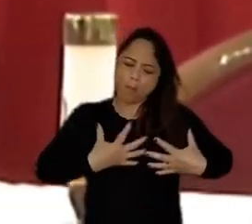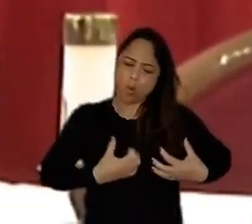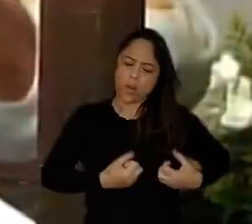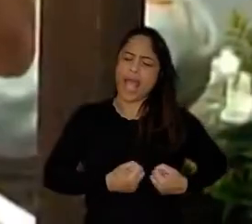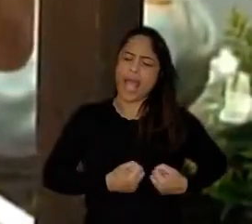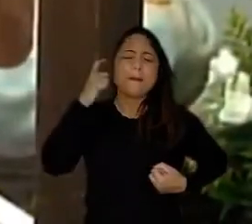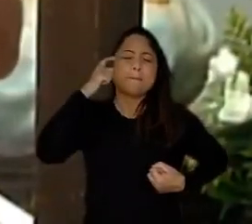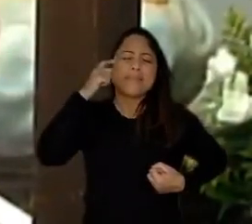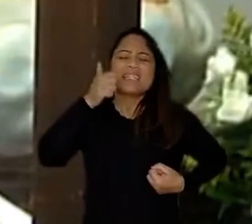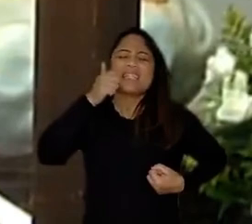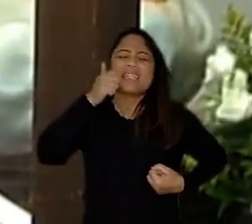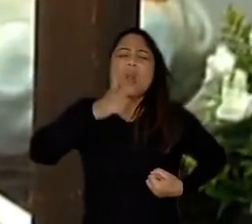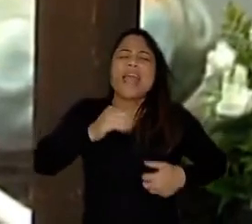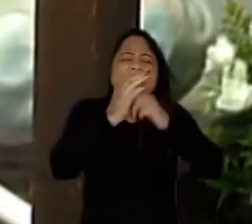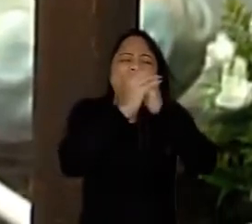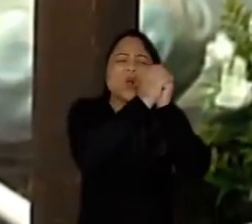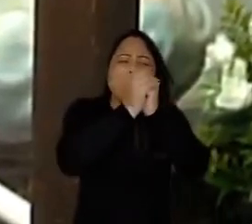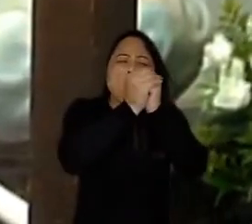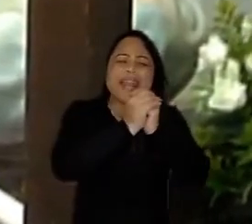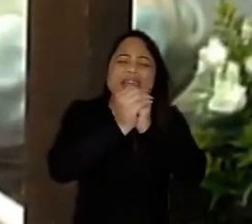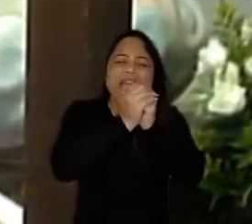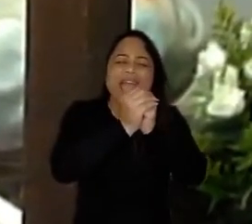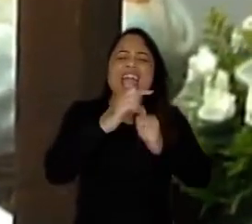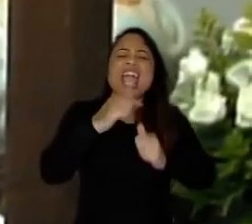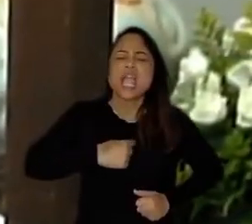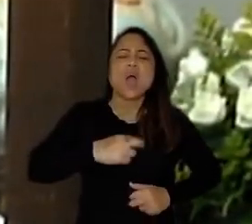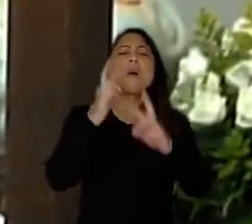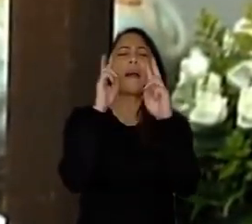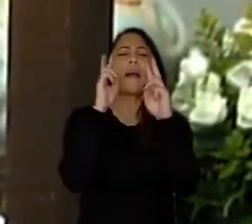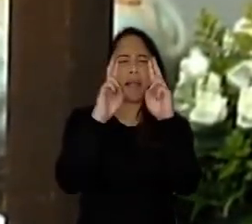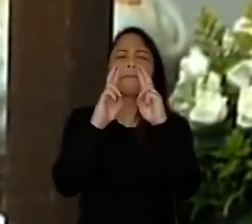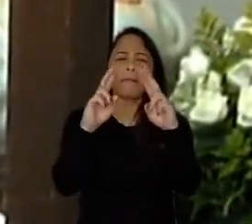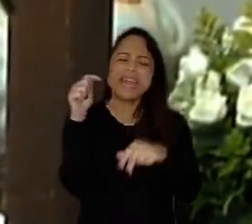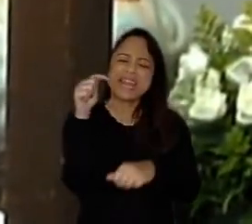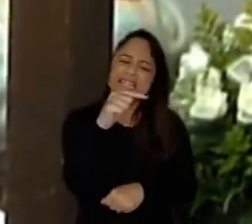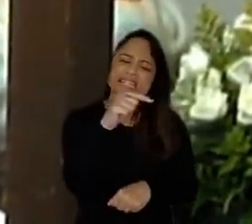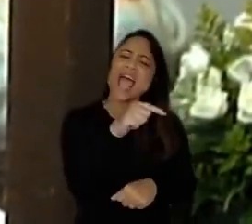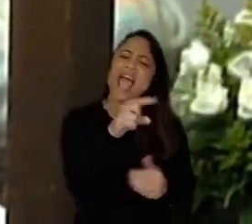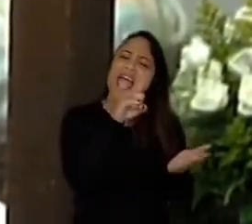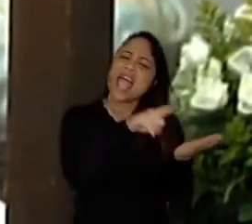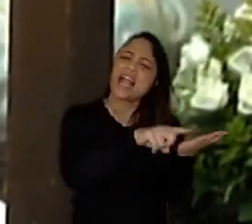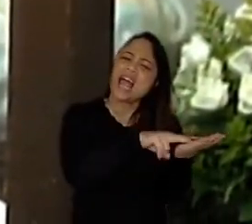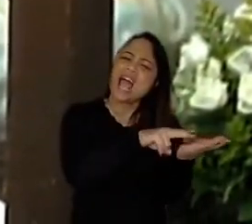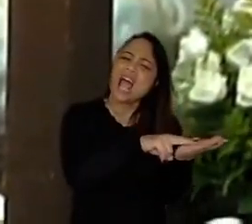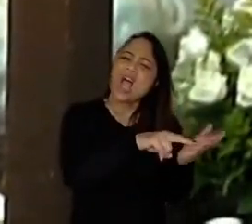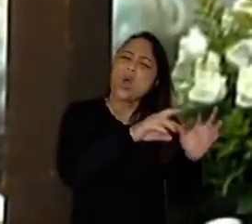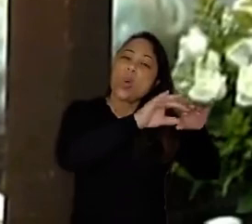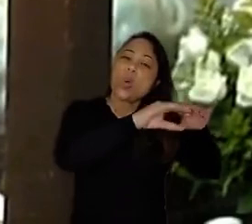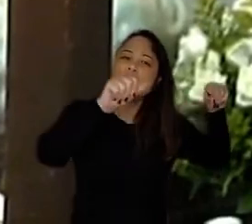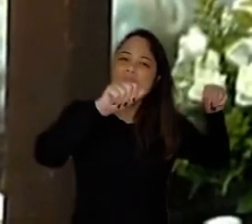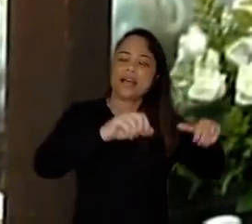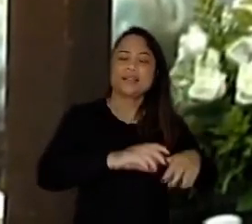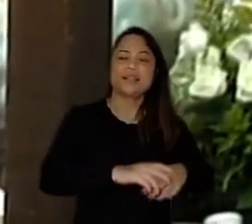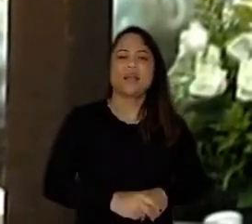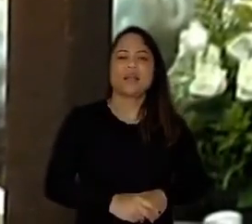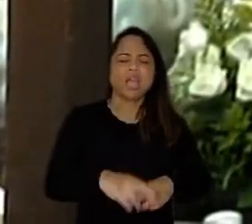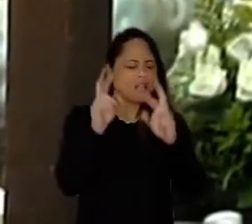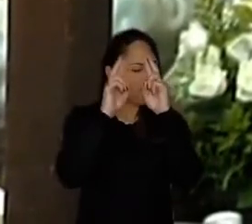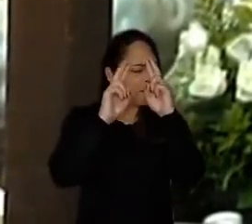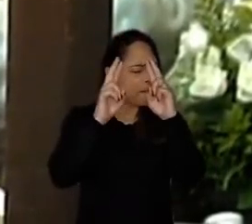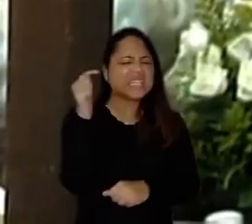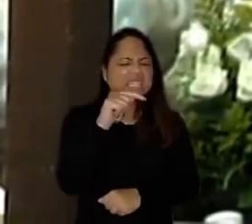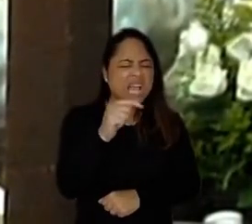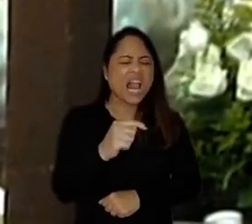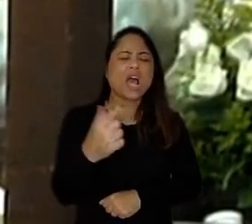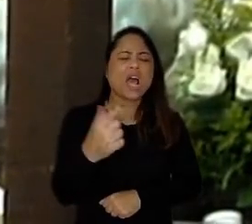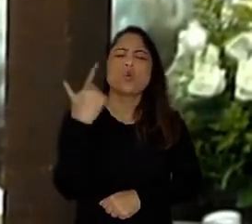coração está cheio de expectativa e por isso eu tenho esperança, e a esperança não engana, aleluia, que nesses dias ela